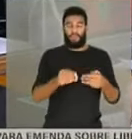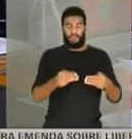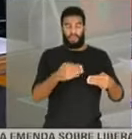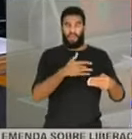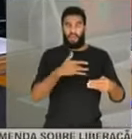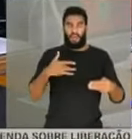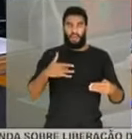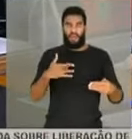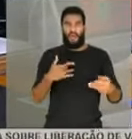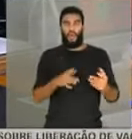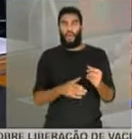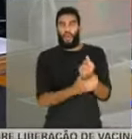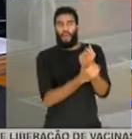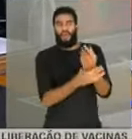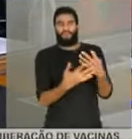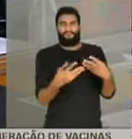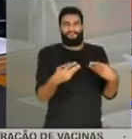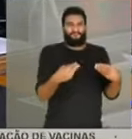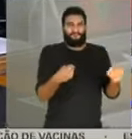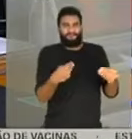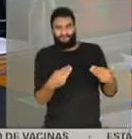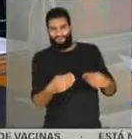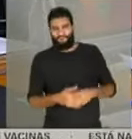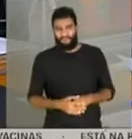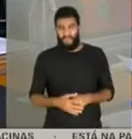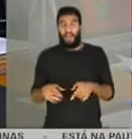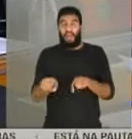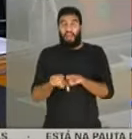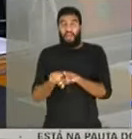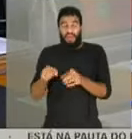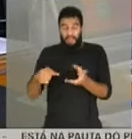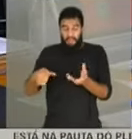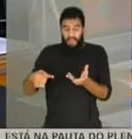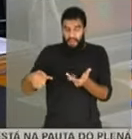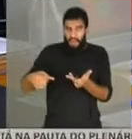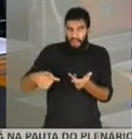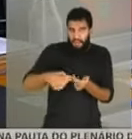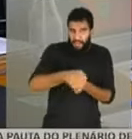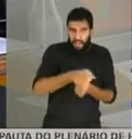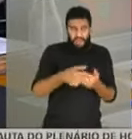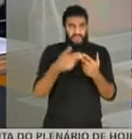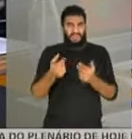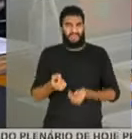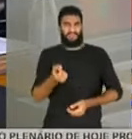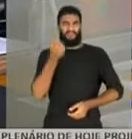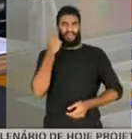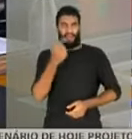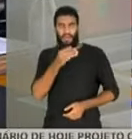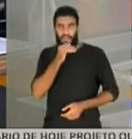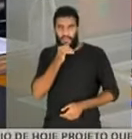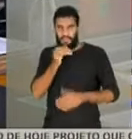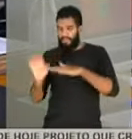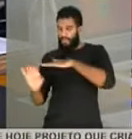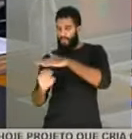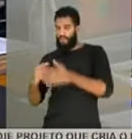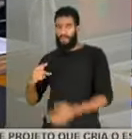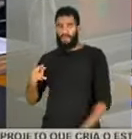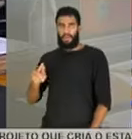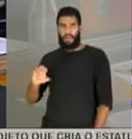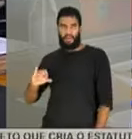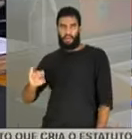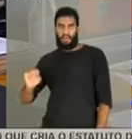extremamente frágeis. E em meio a isso, uma série de operações esquisitas. Por exemplo, a Precisa